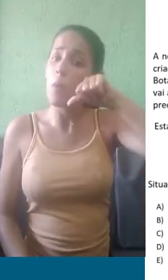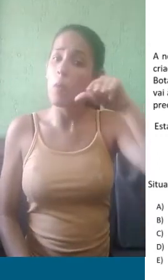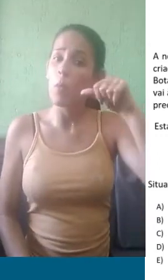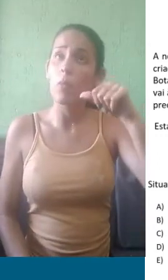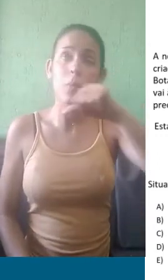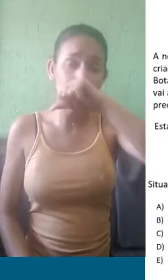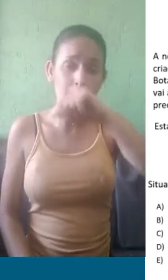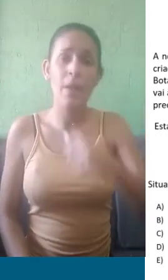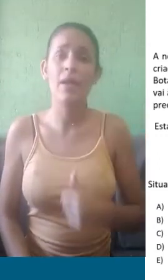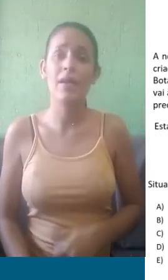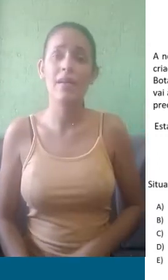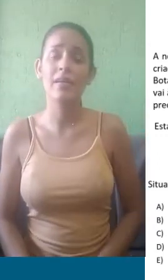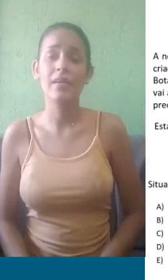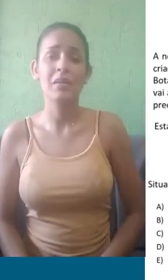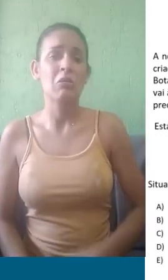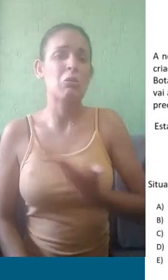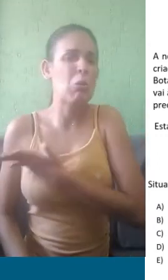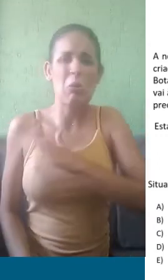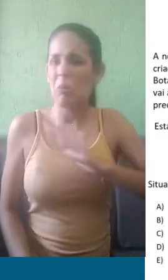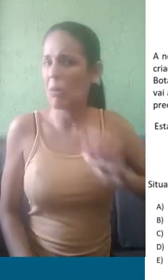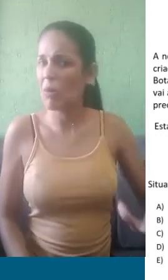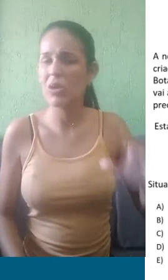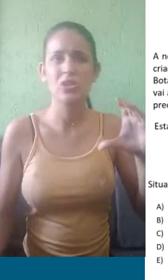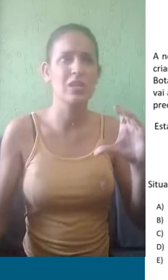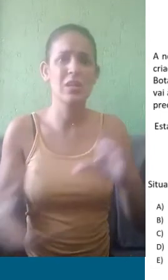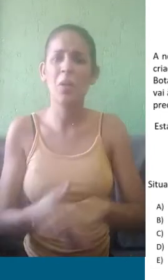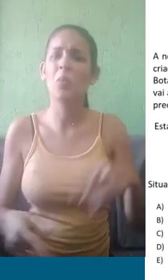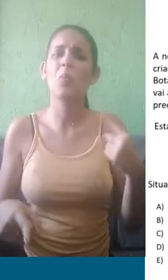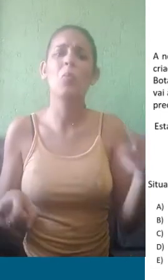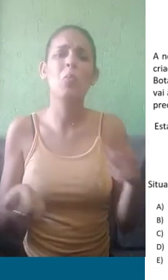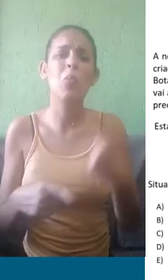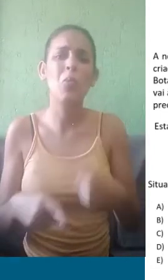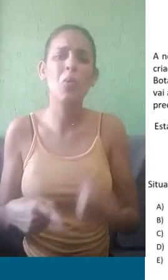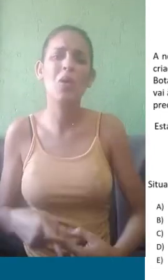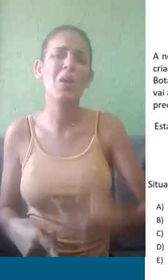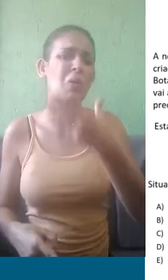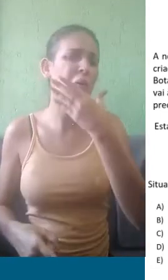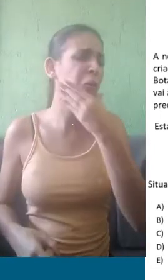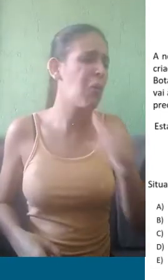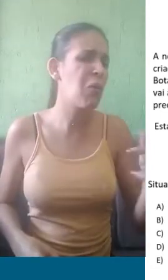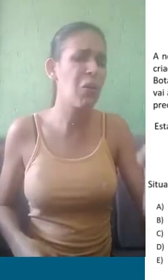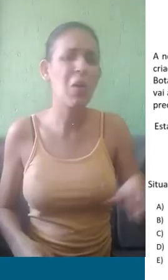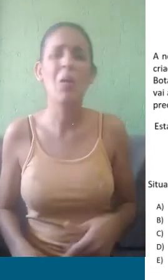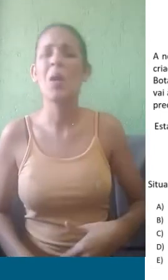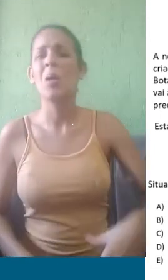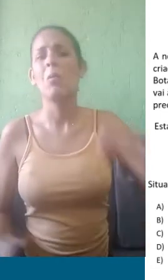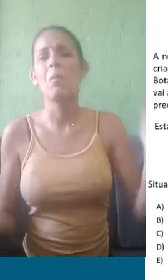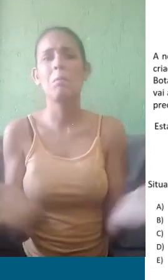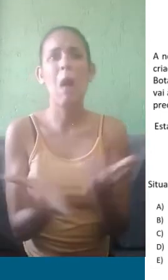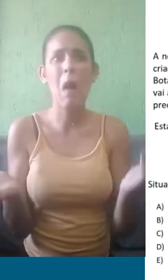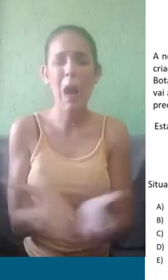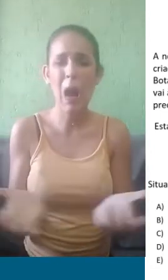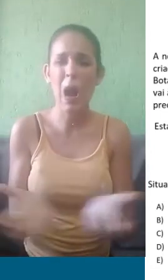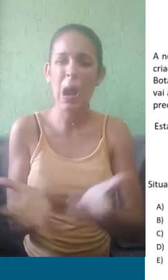Dulce vai à superiora do colégio de irmãs, esta escreve à mulher do ministro, o antigo aluno do colégio, que arranja um emprego